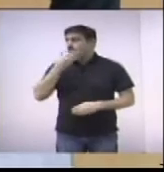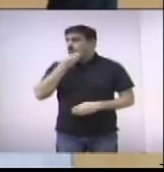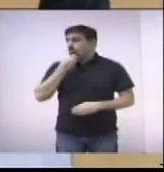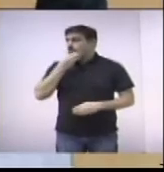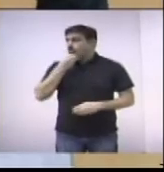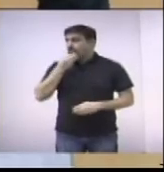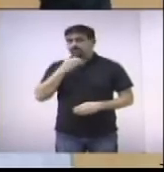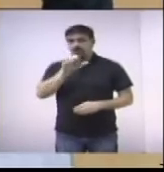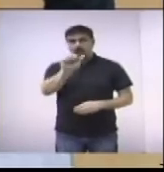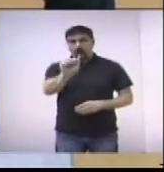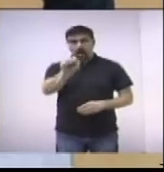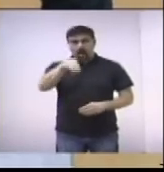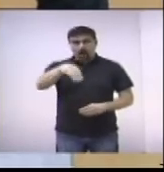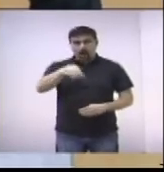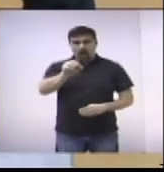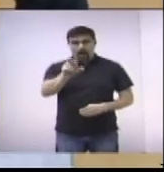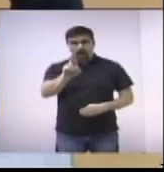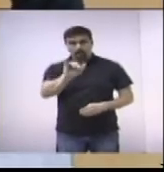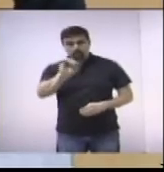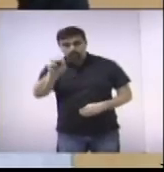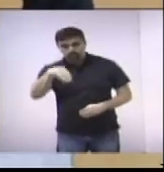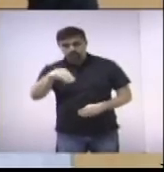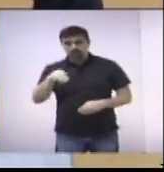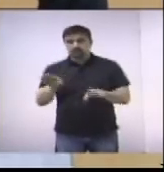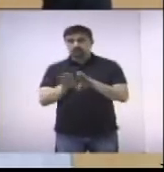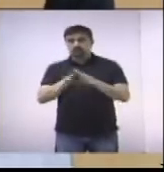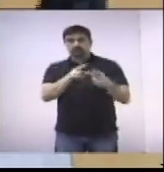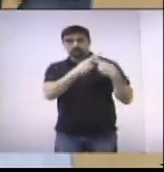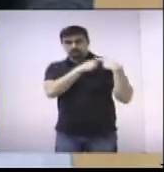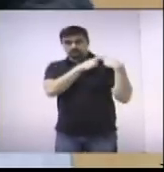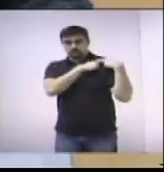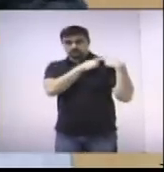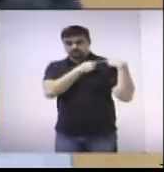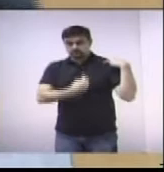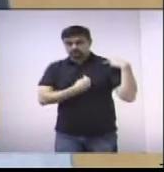Amorim, cumprimento as demais autoridades aqui presentes.